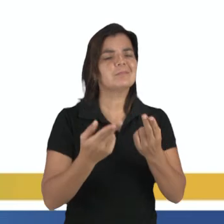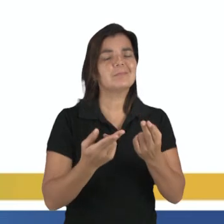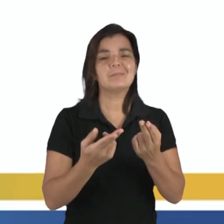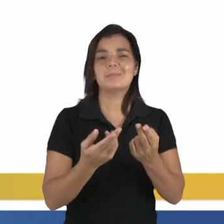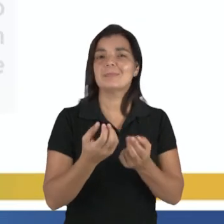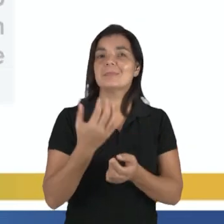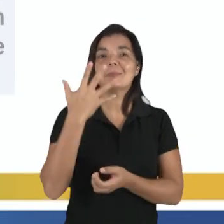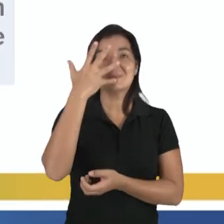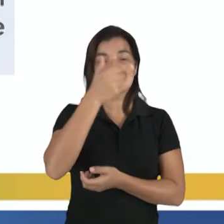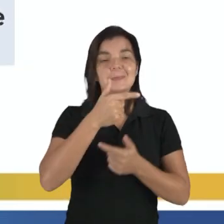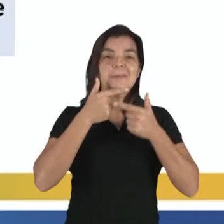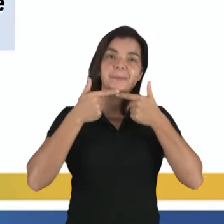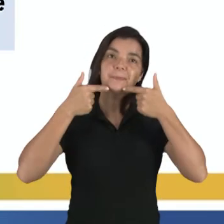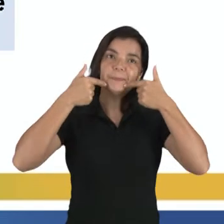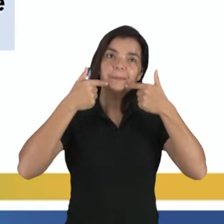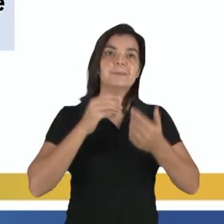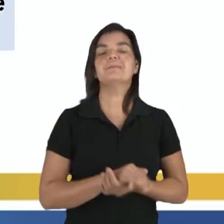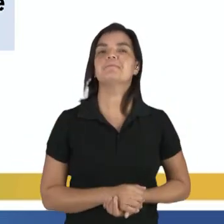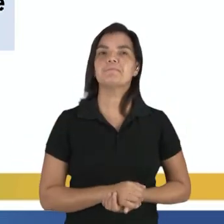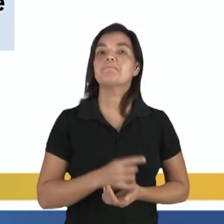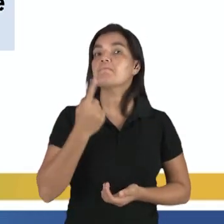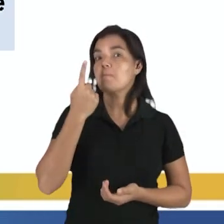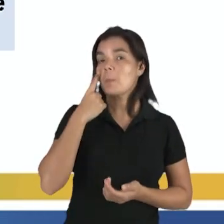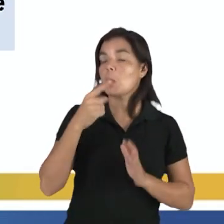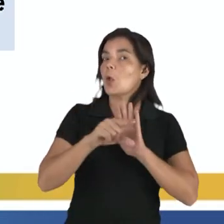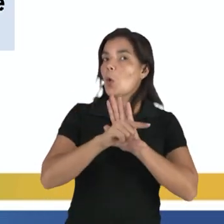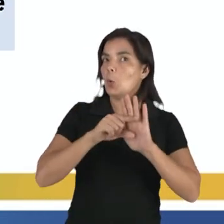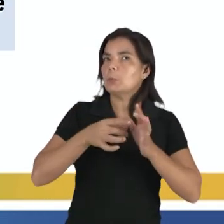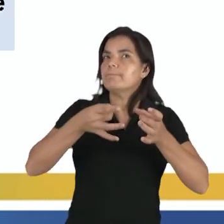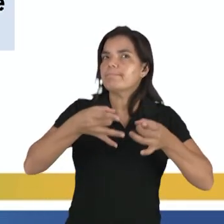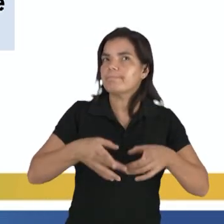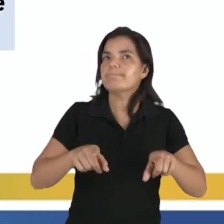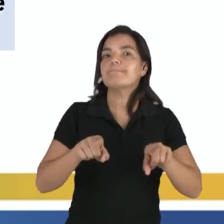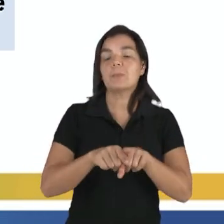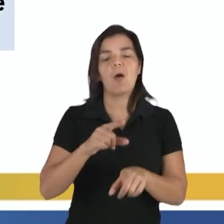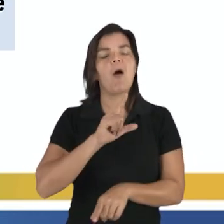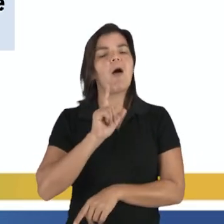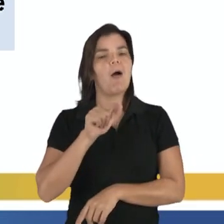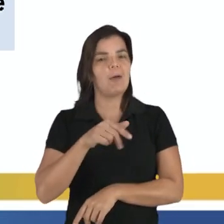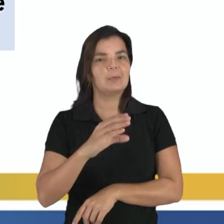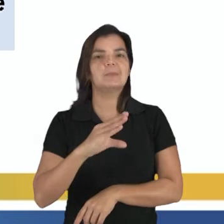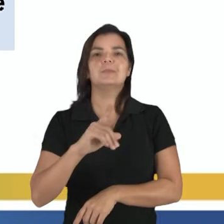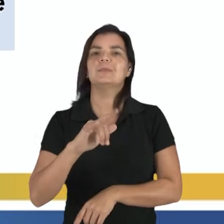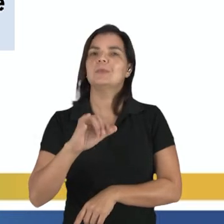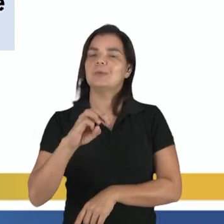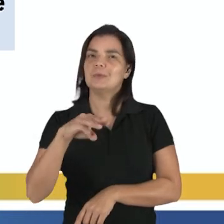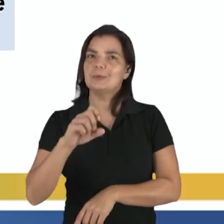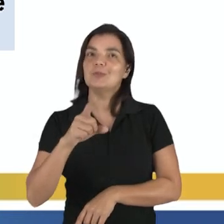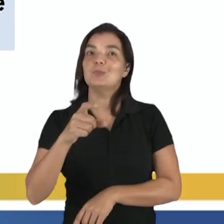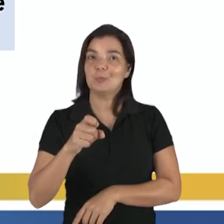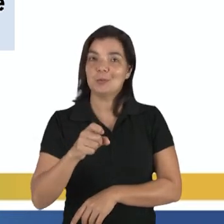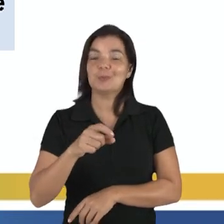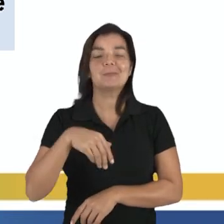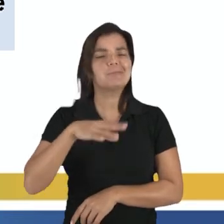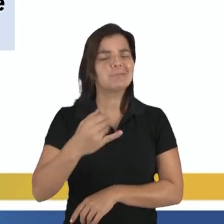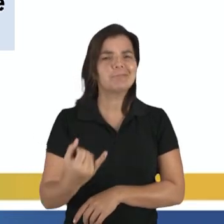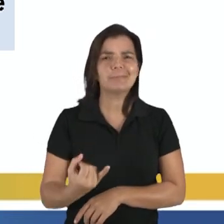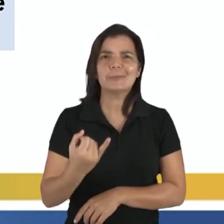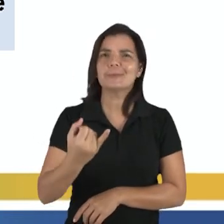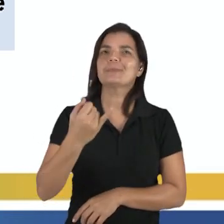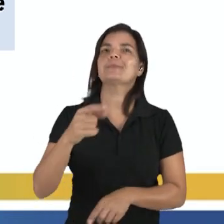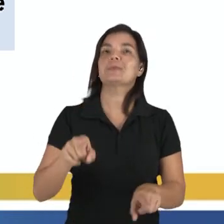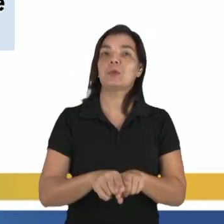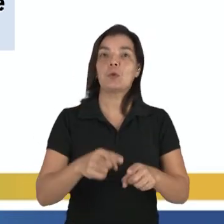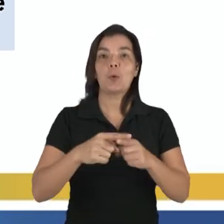pura como esse sorriso. Observem que no último parágrafo é o ponto mais